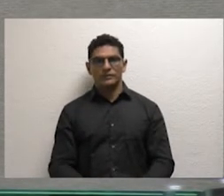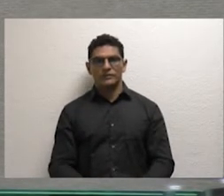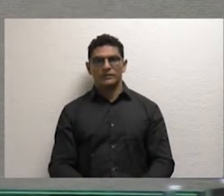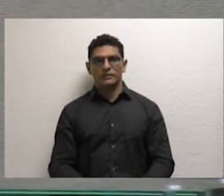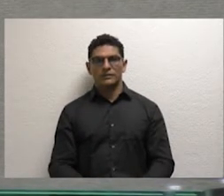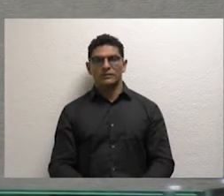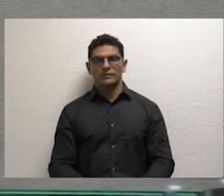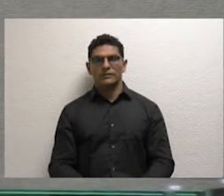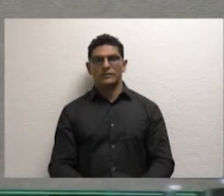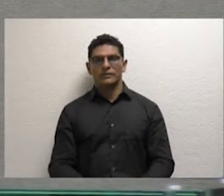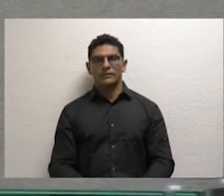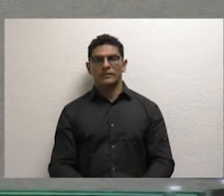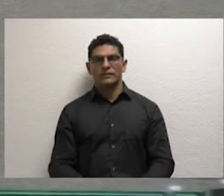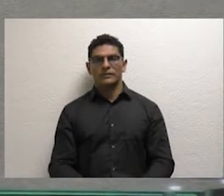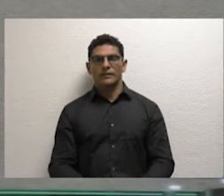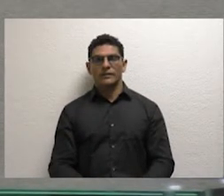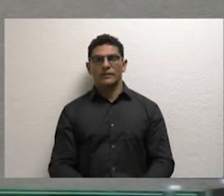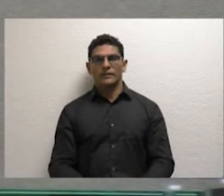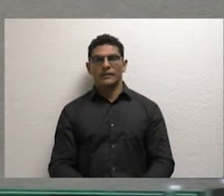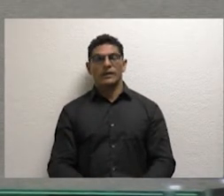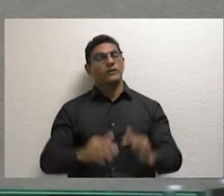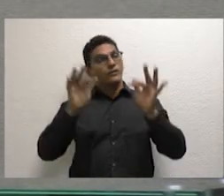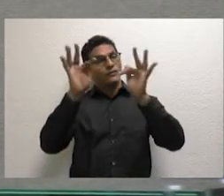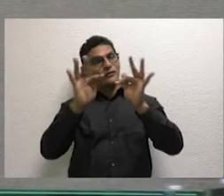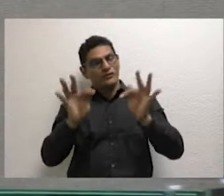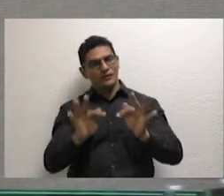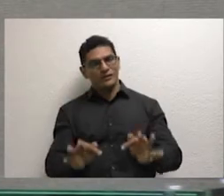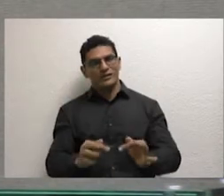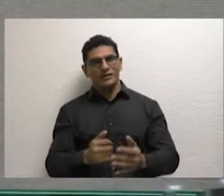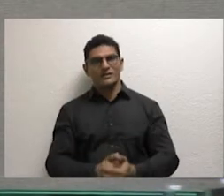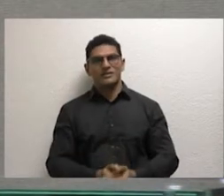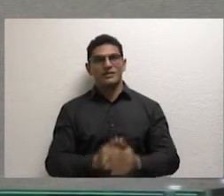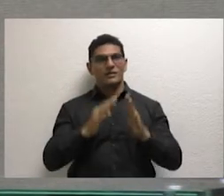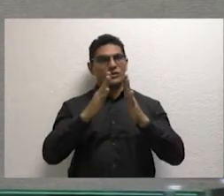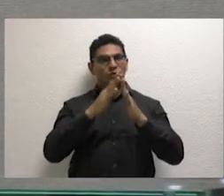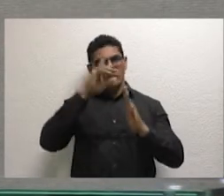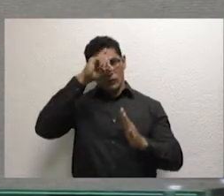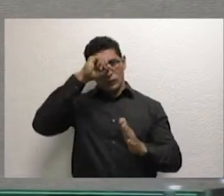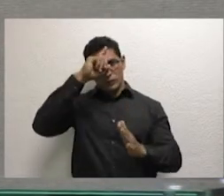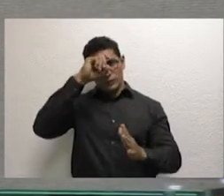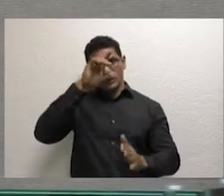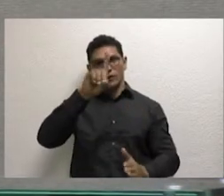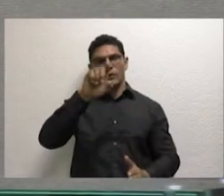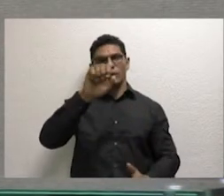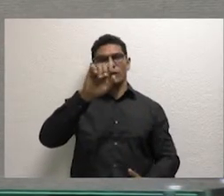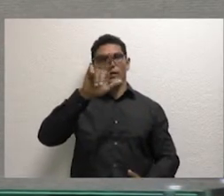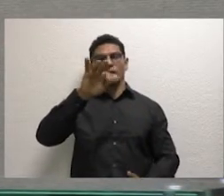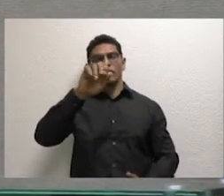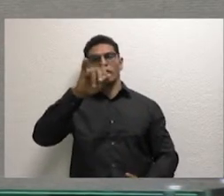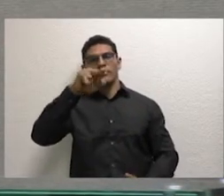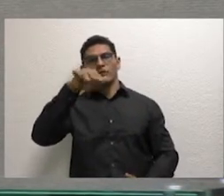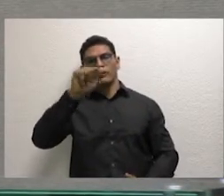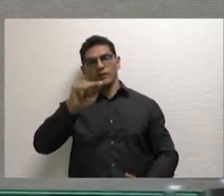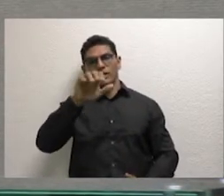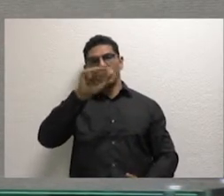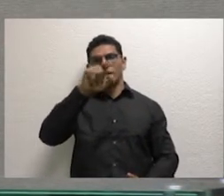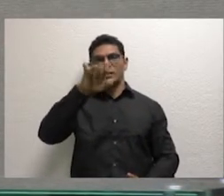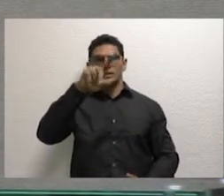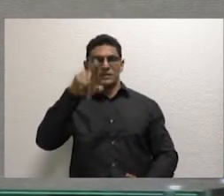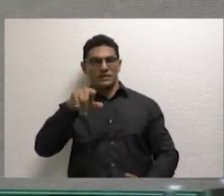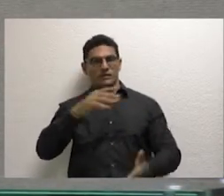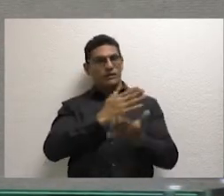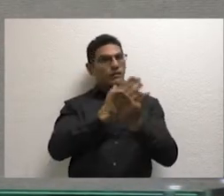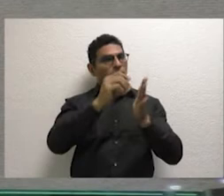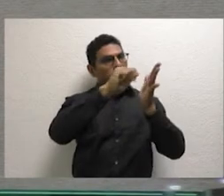primeiro dizer que estou muito feliz com a notícia de que o hospital Delfinaziz ainda este ano vai iniciar o transplante de